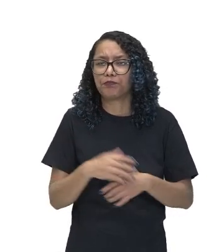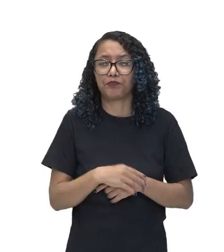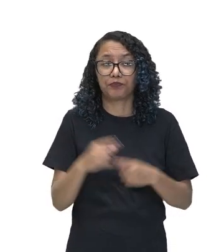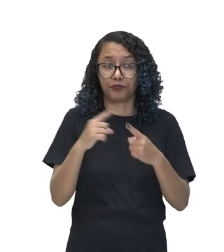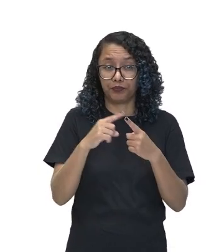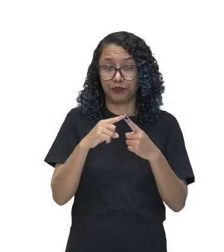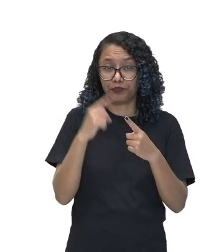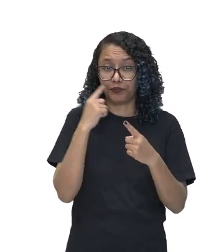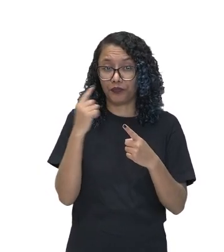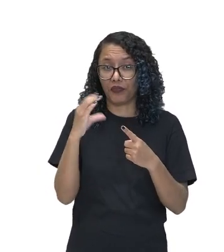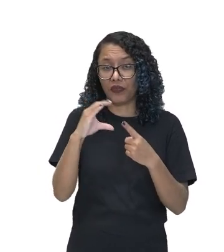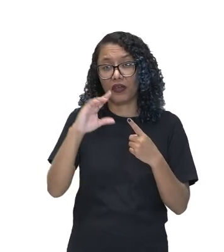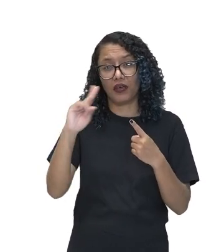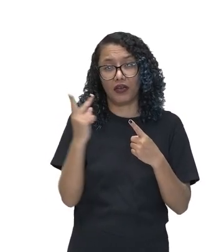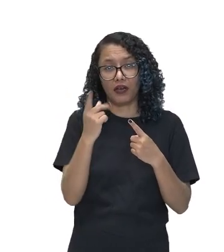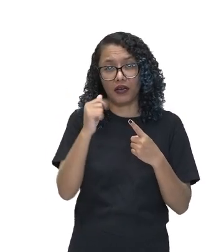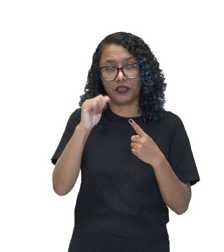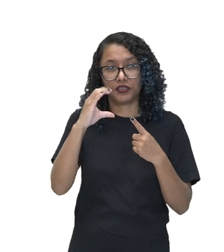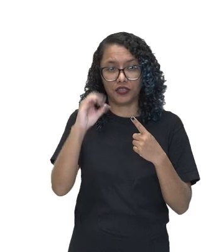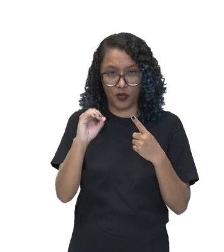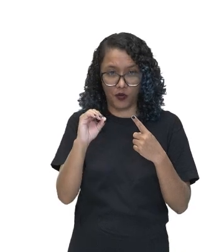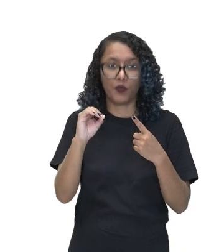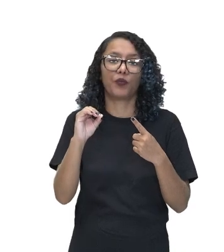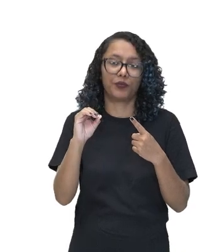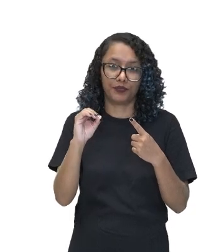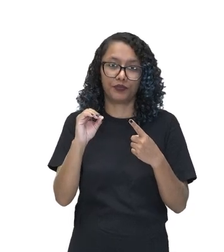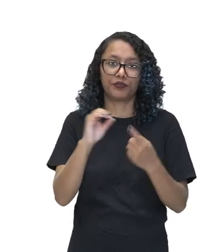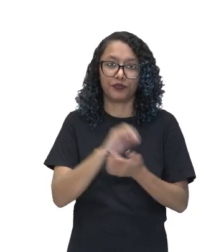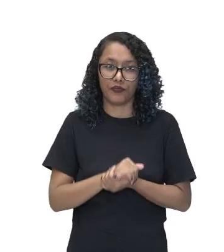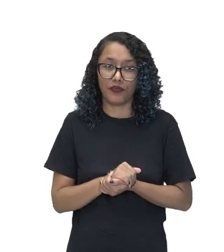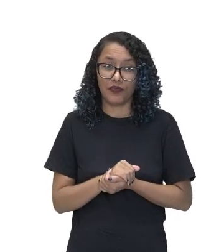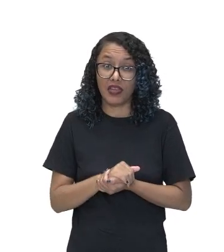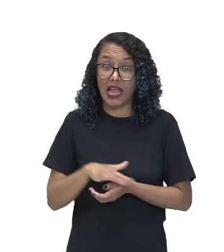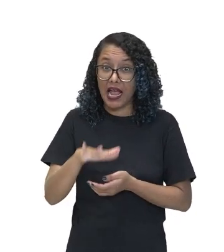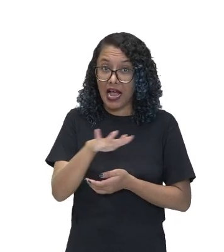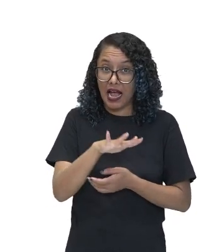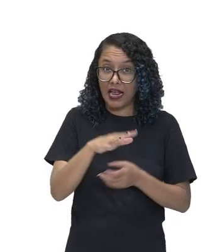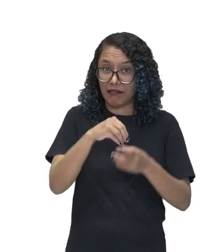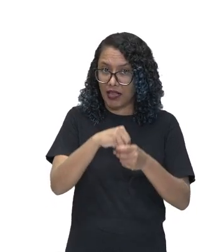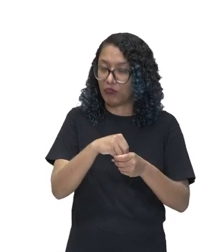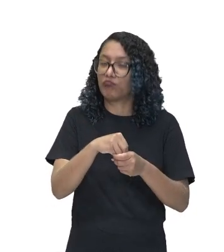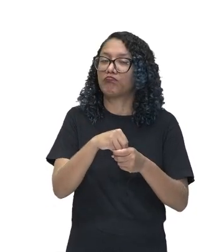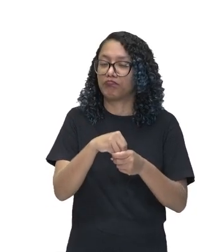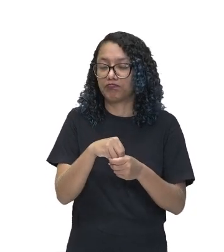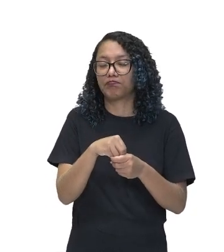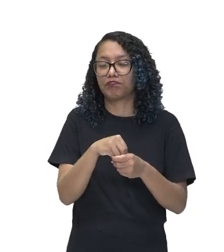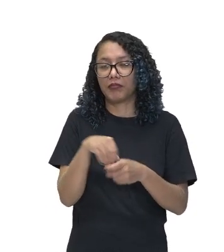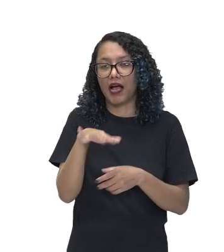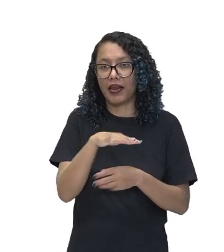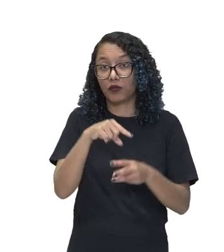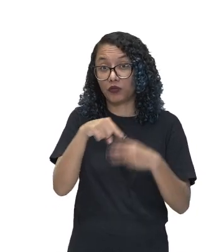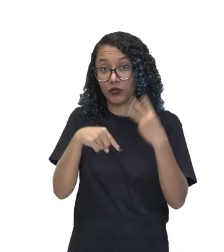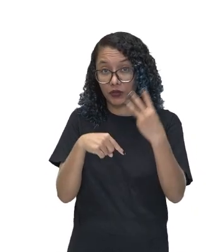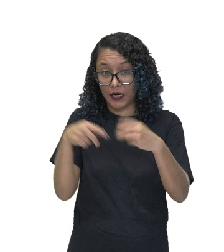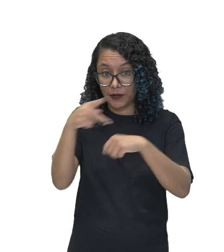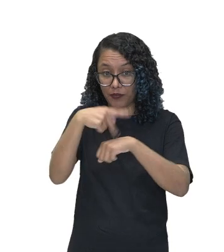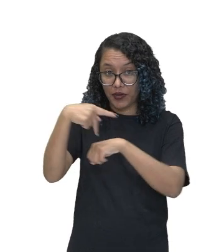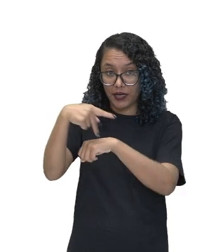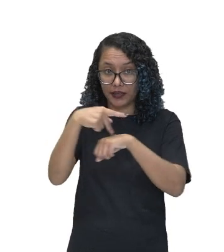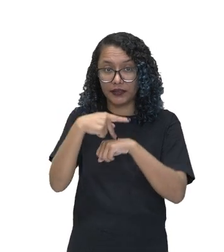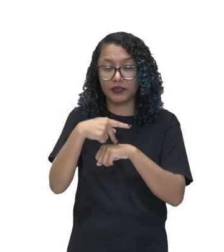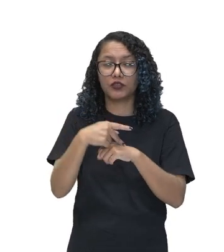o Chaco, que é uma área aí dentro da América Latina, Então, ele abrange o norte